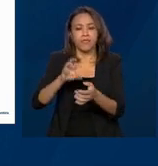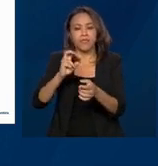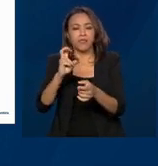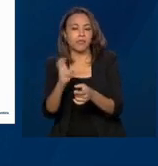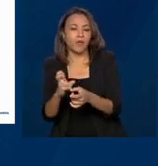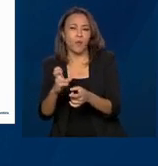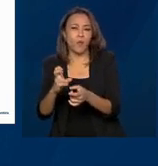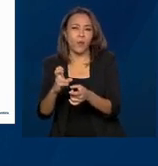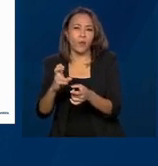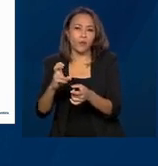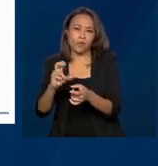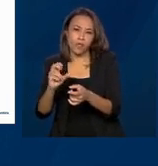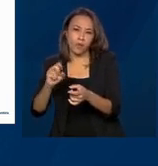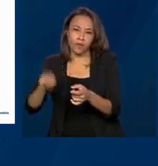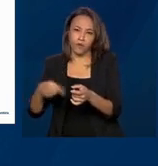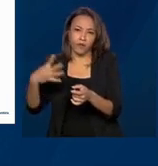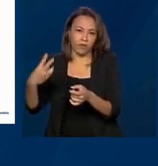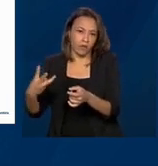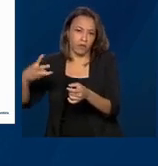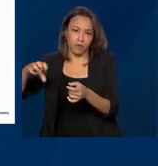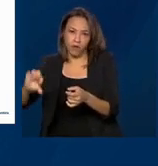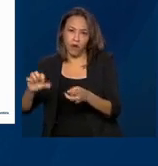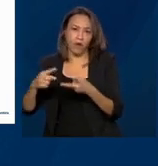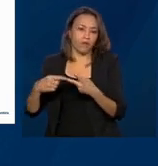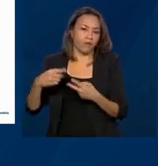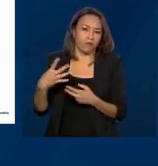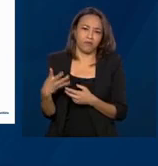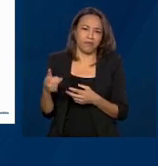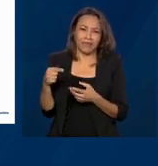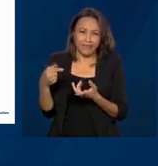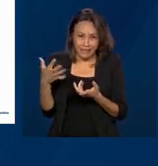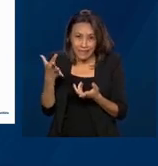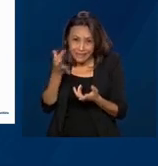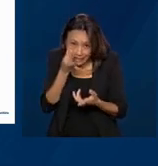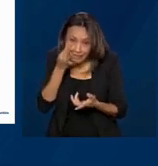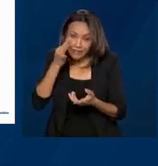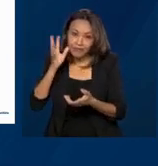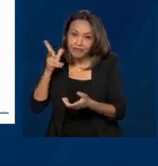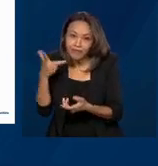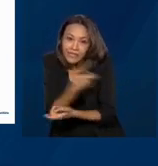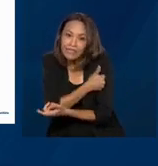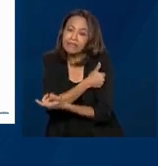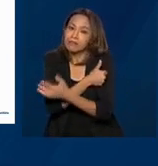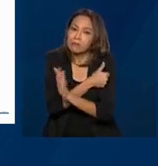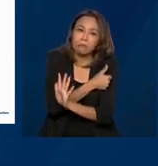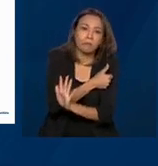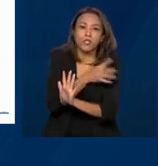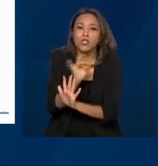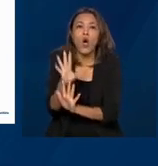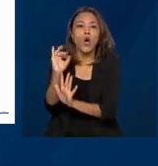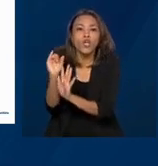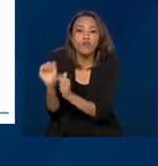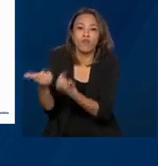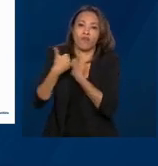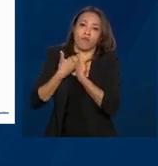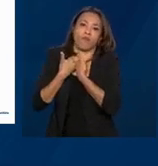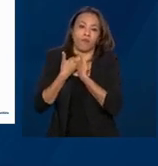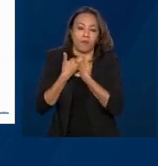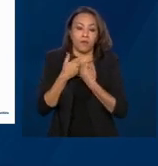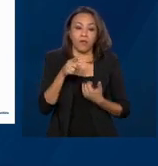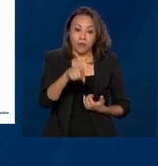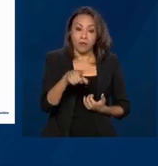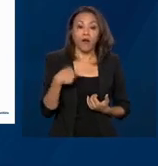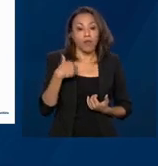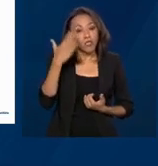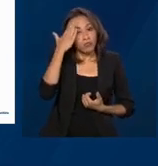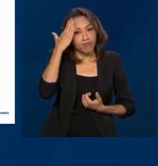ou 50,4% não tem efeito prático nenhum. Pois bem, a partir daí a gente estimou a eficácia